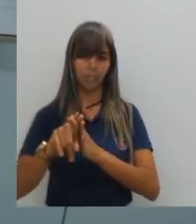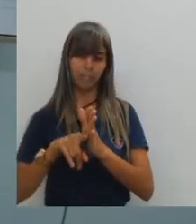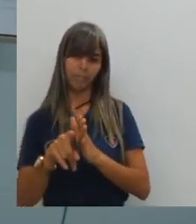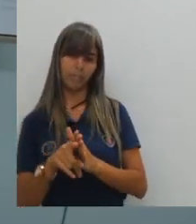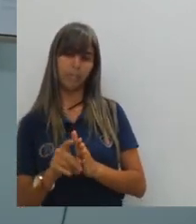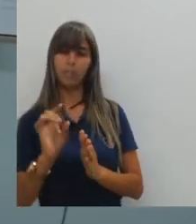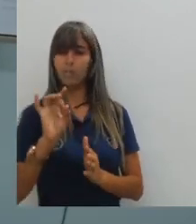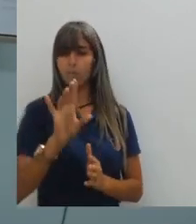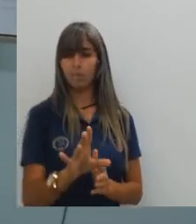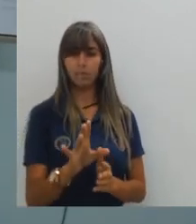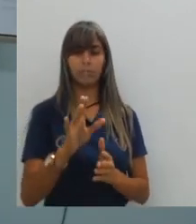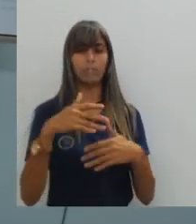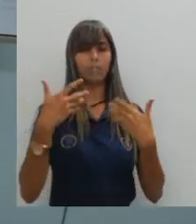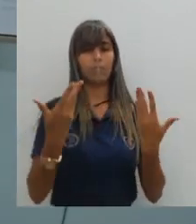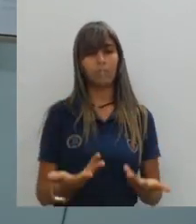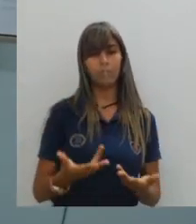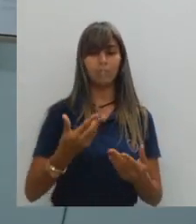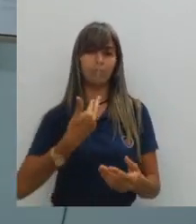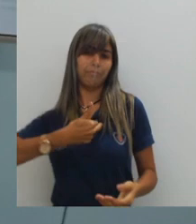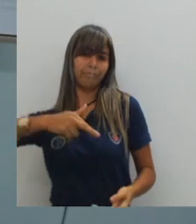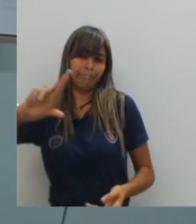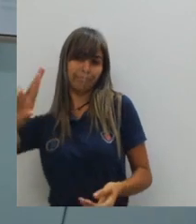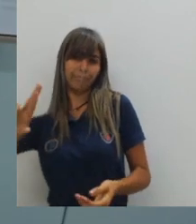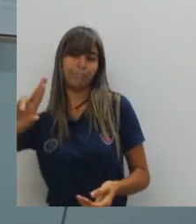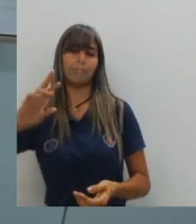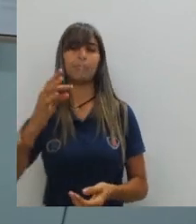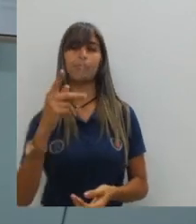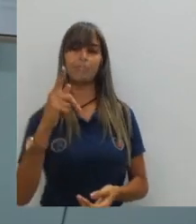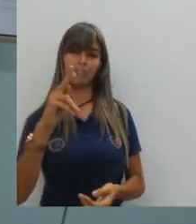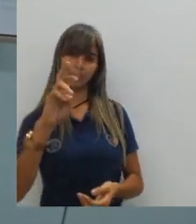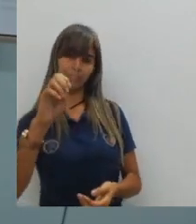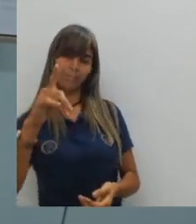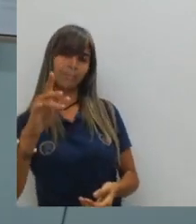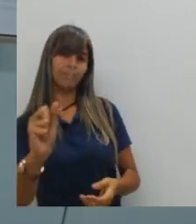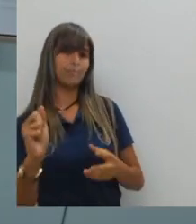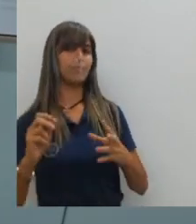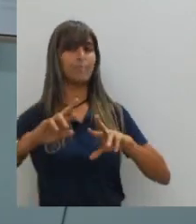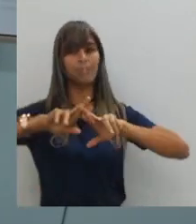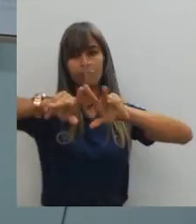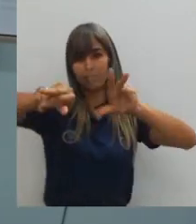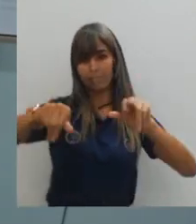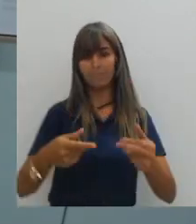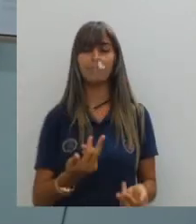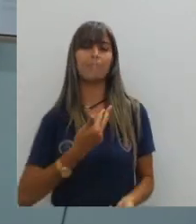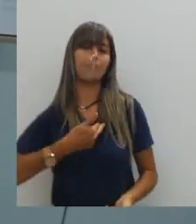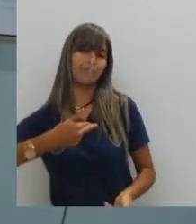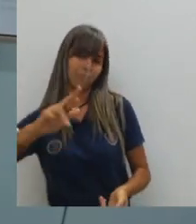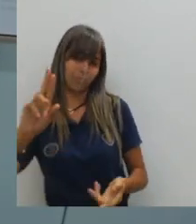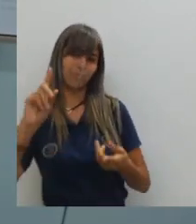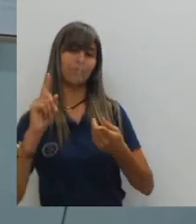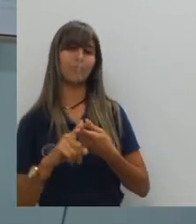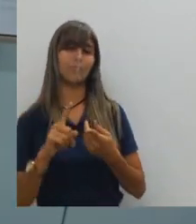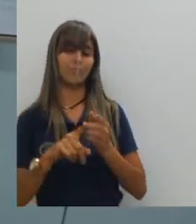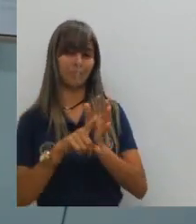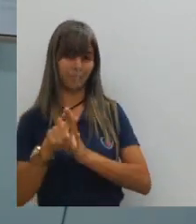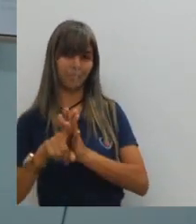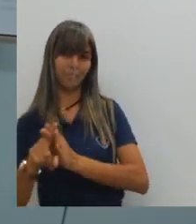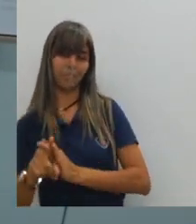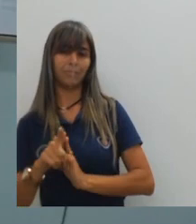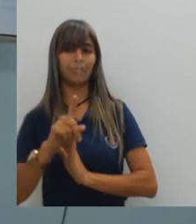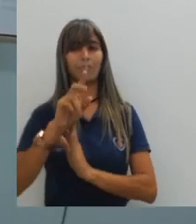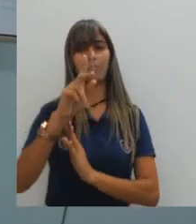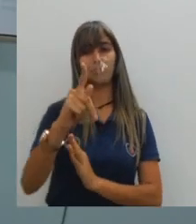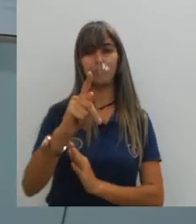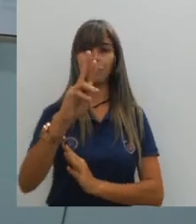pesquisar somente a religião dita protestante, ele vai pesquisar outras religiões, mas acaba que a religião protestante